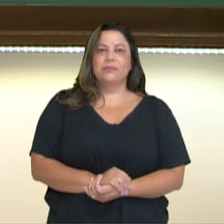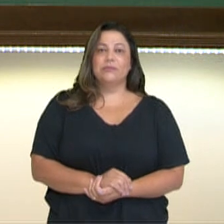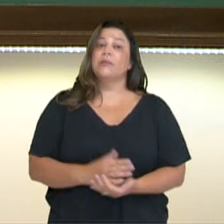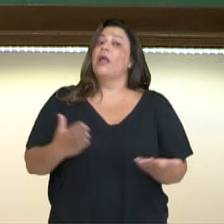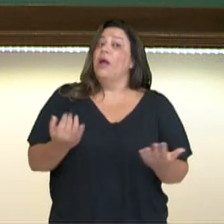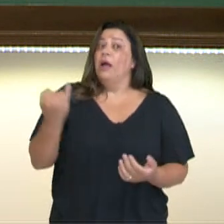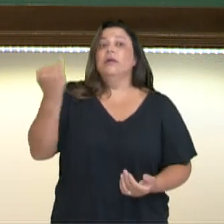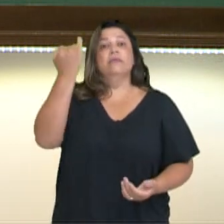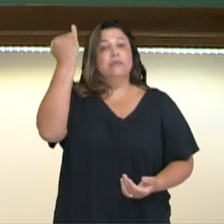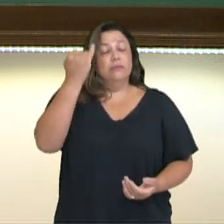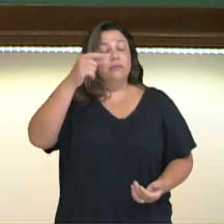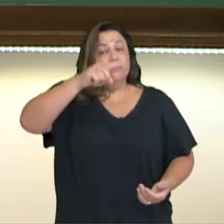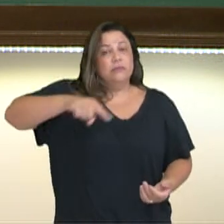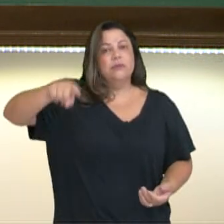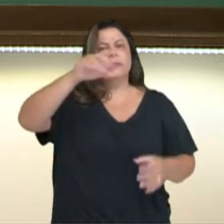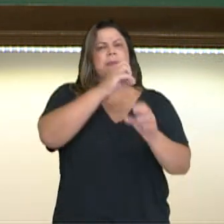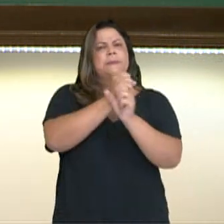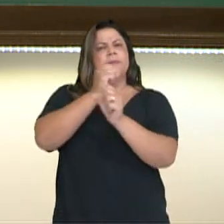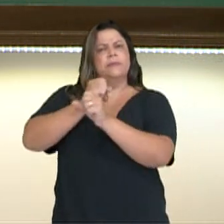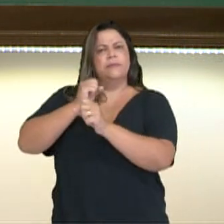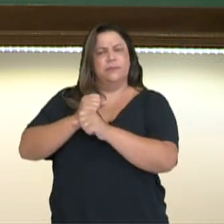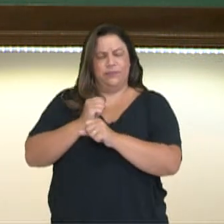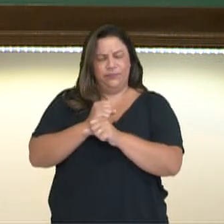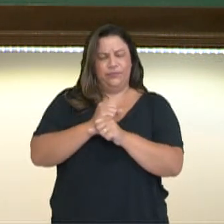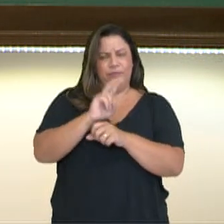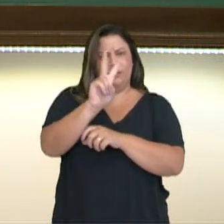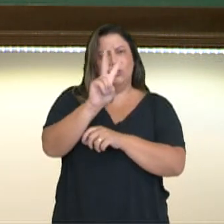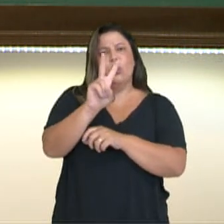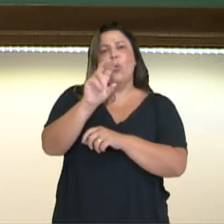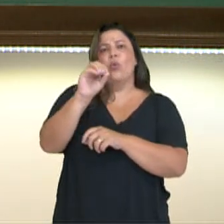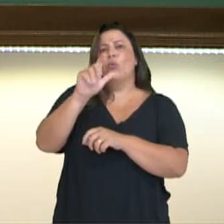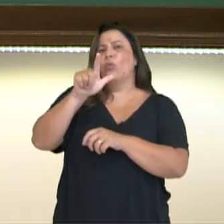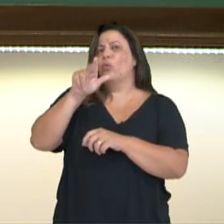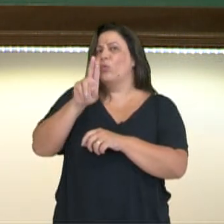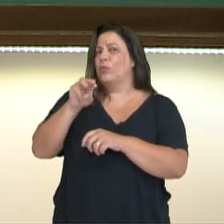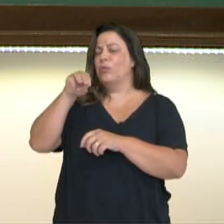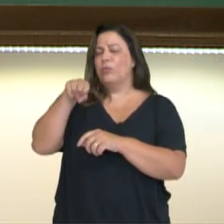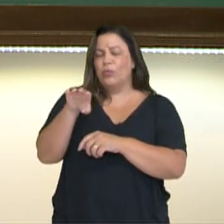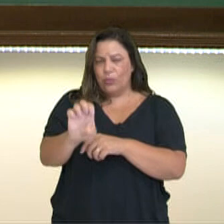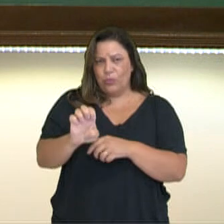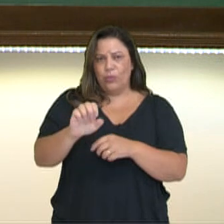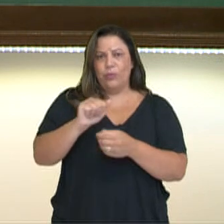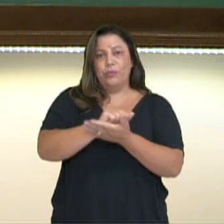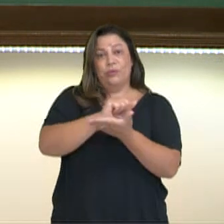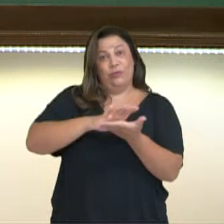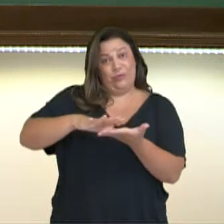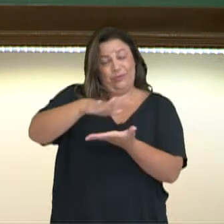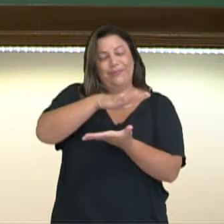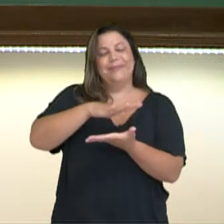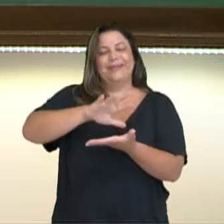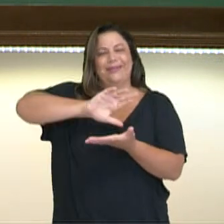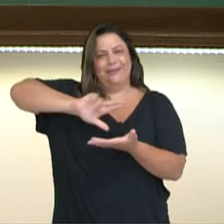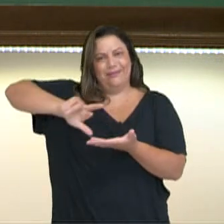Importante que quando você vai calcular o volume das figuras, dos sólidos geométricos, você também precisa desse conceito de